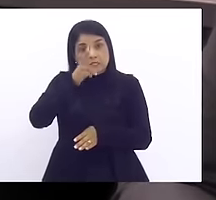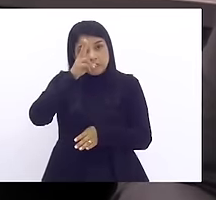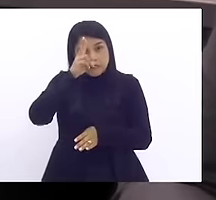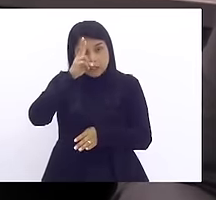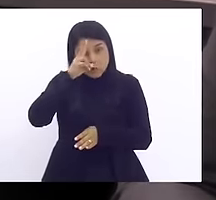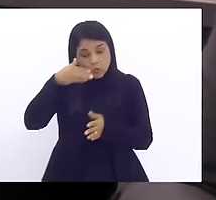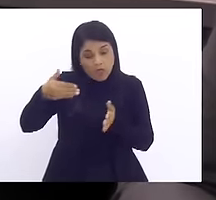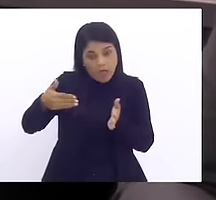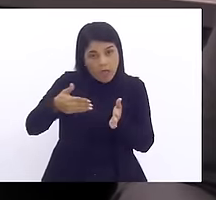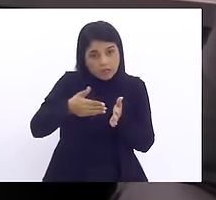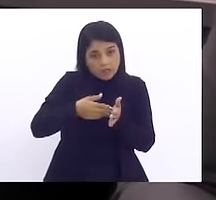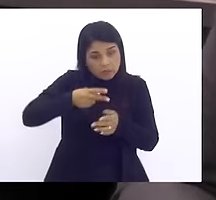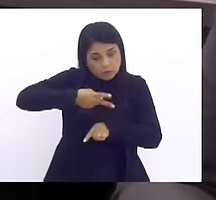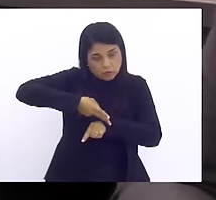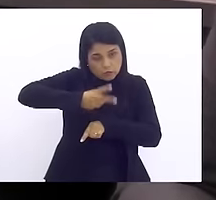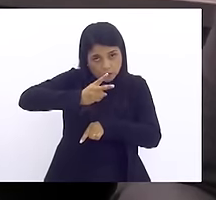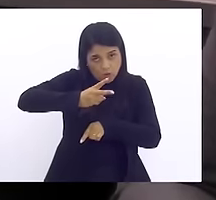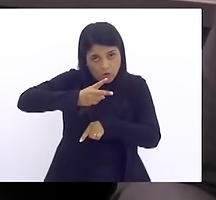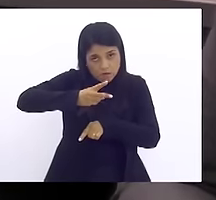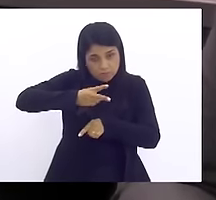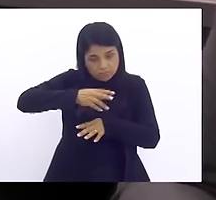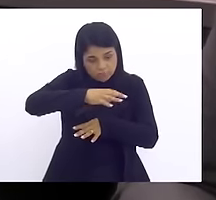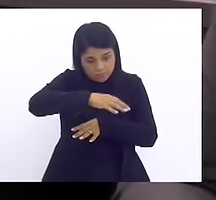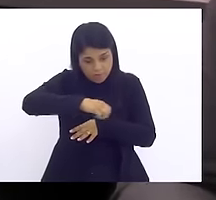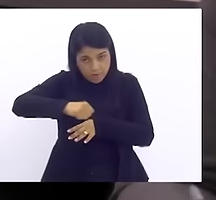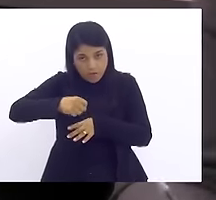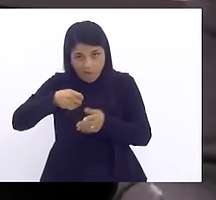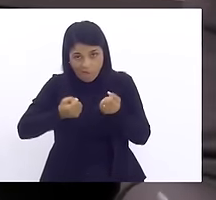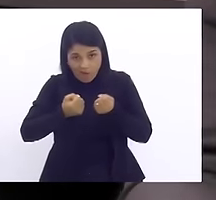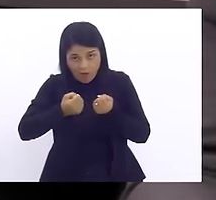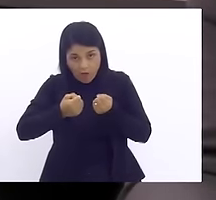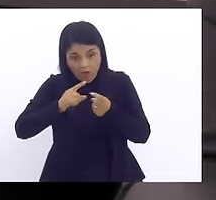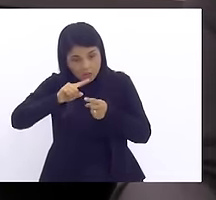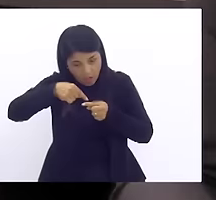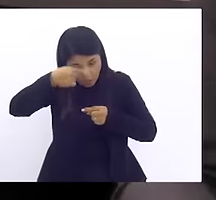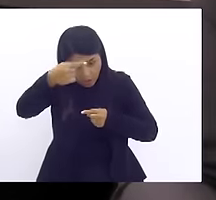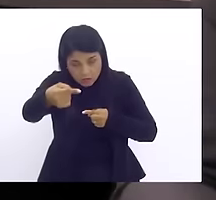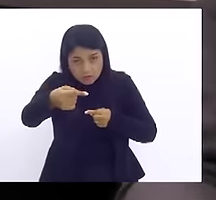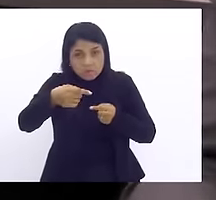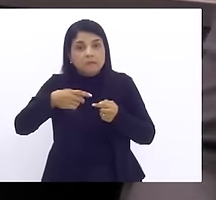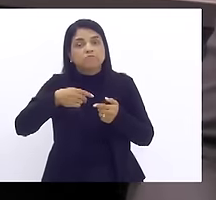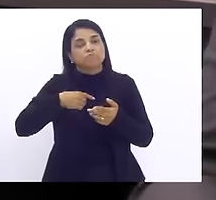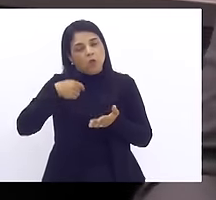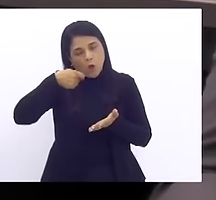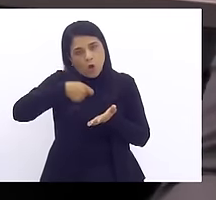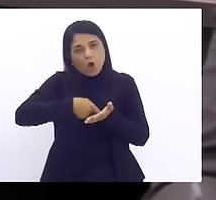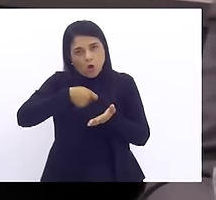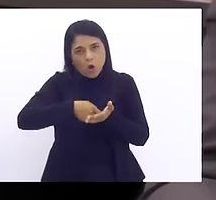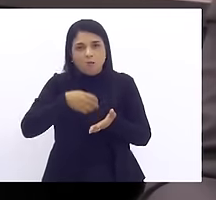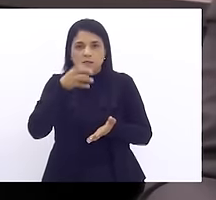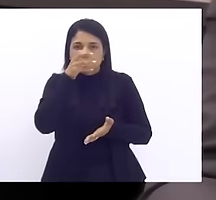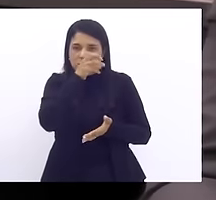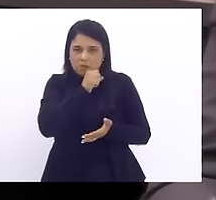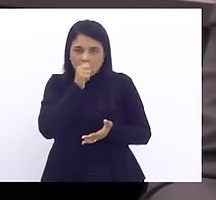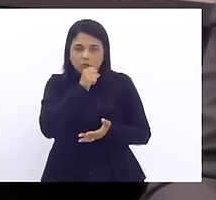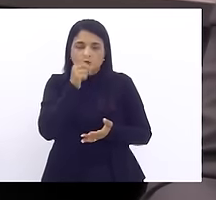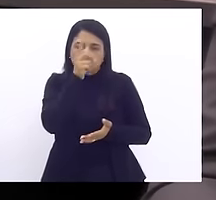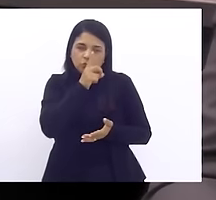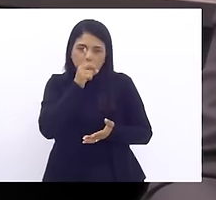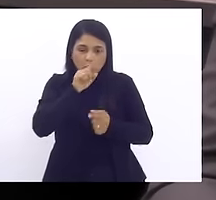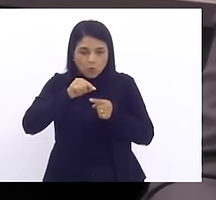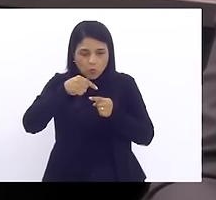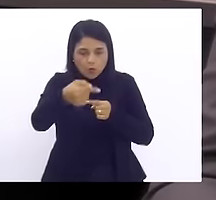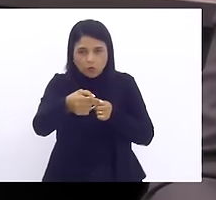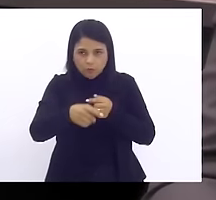às 14 horas e lá permanecer até a segunda da semana que seguinte vai ser cobrado a diária desses do próximo sábado e